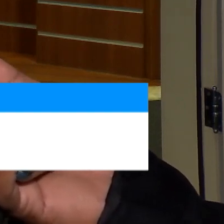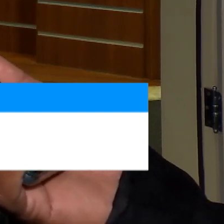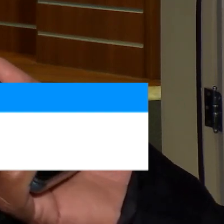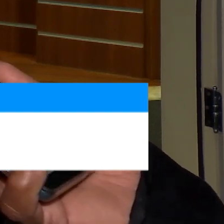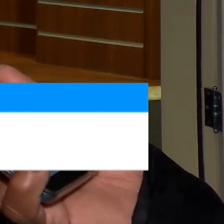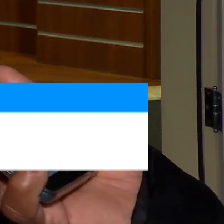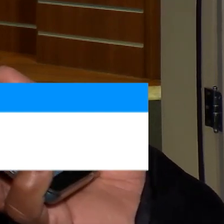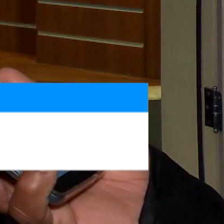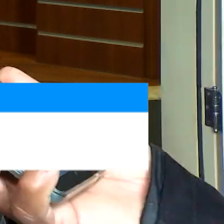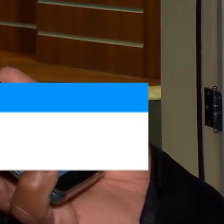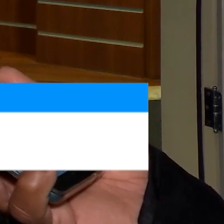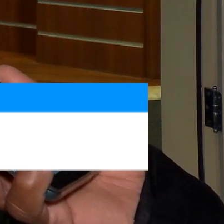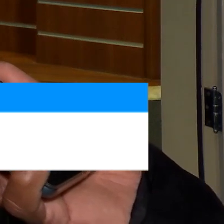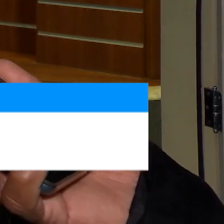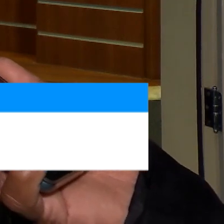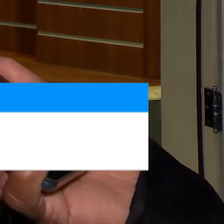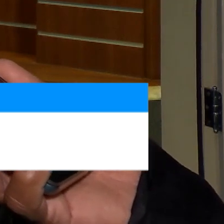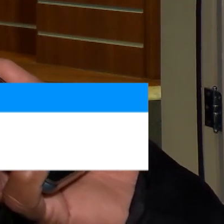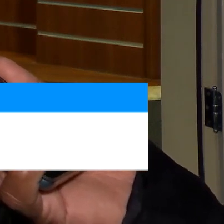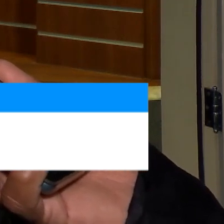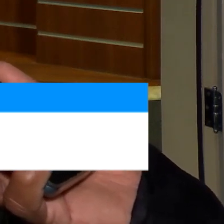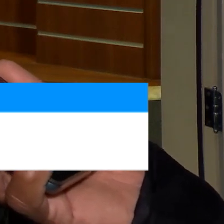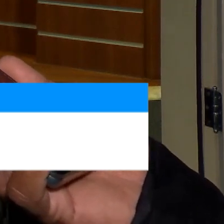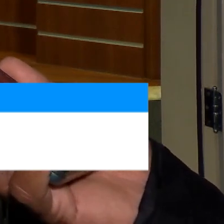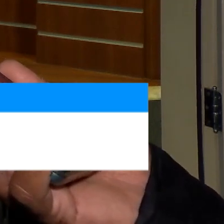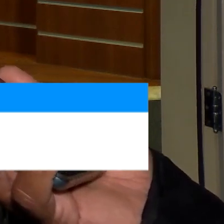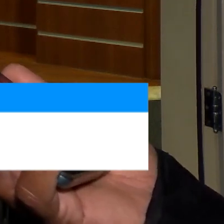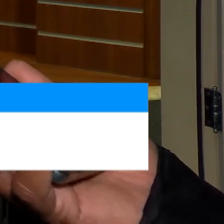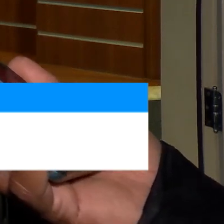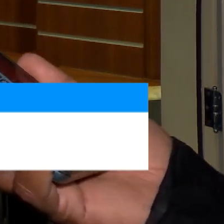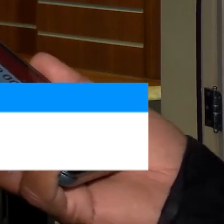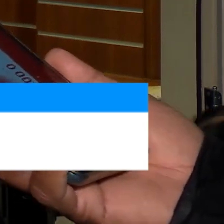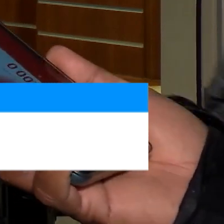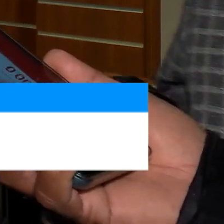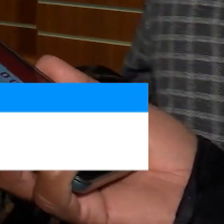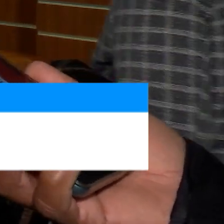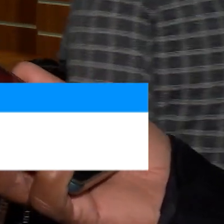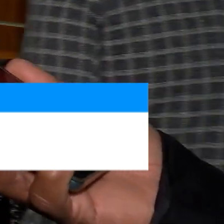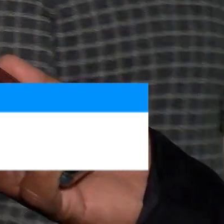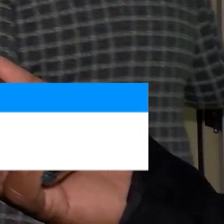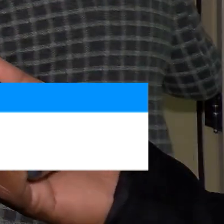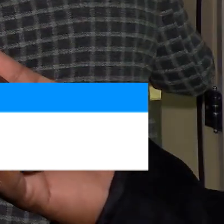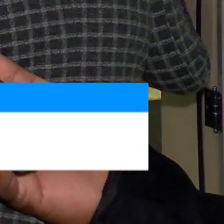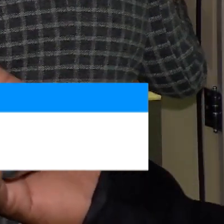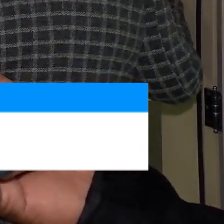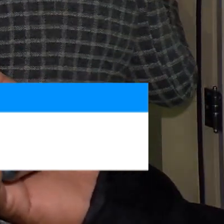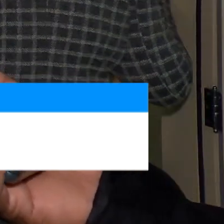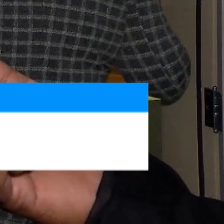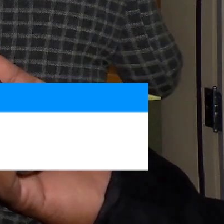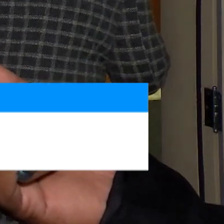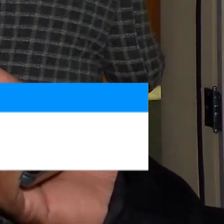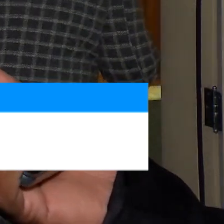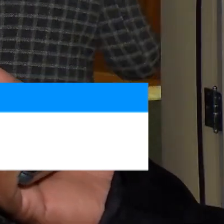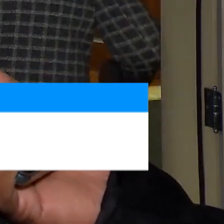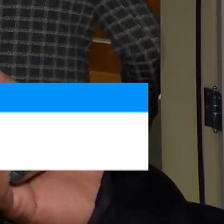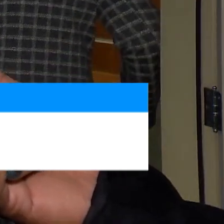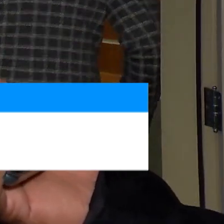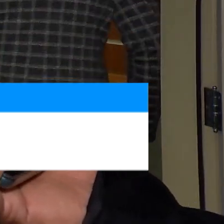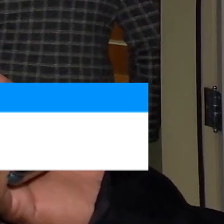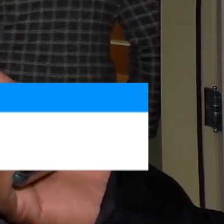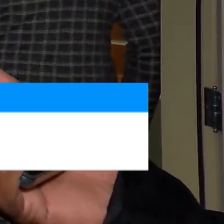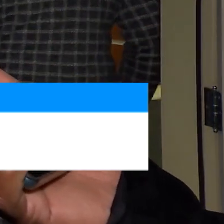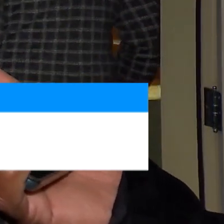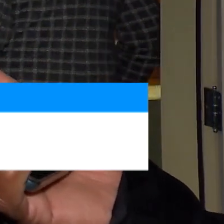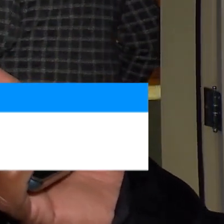o Parlamento Jovem, aqui no estado de Mato Grosso do Sul, o qual nós vamos estar retomando esse projeto